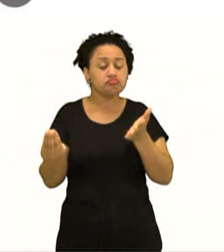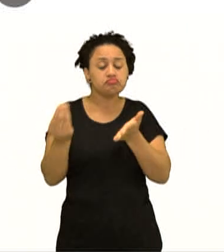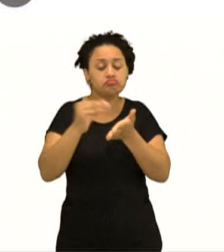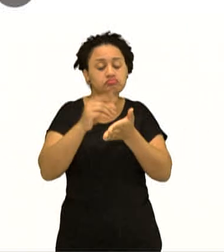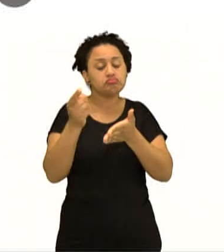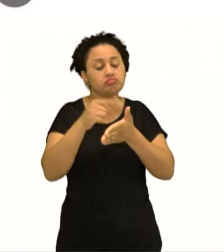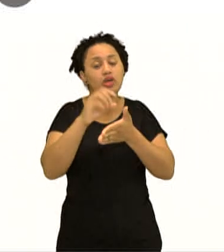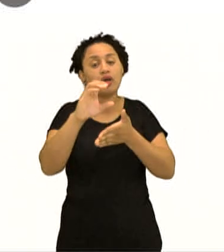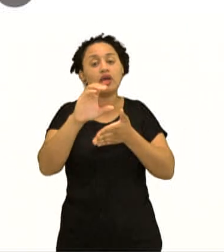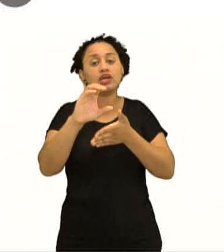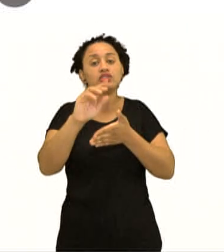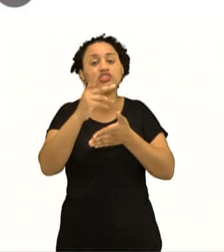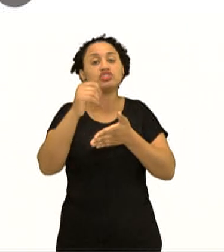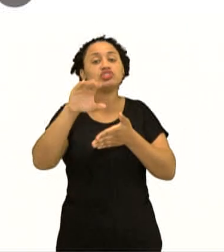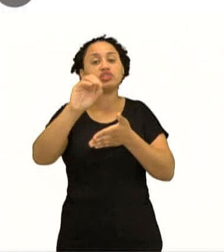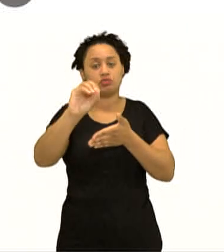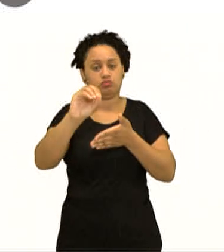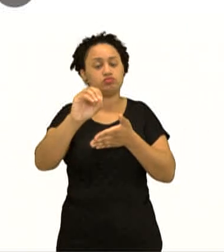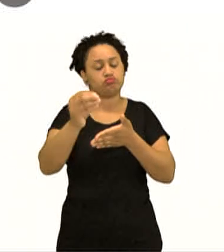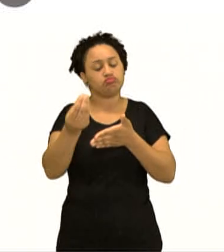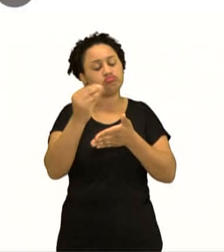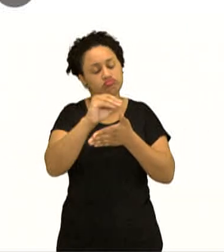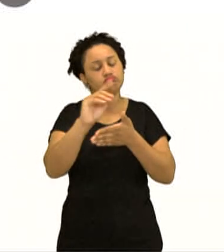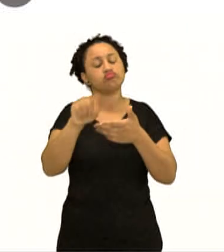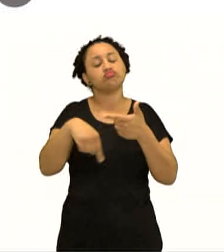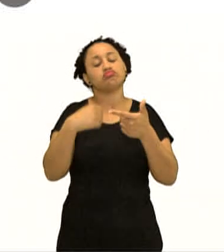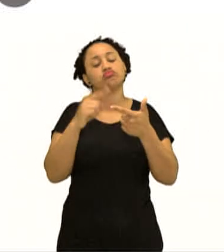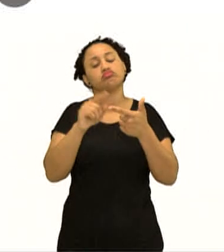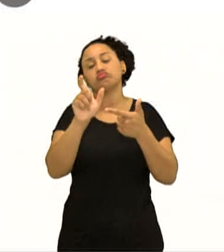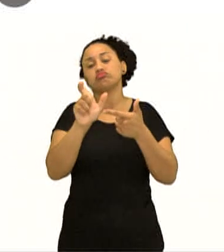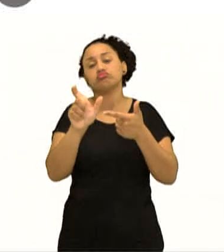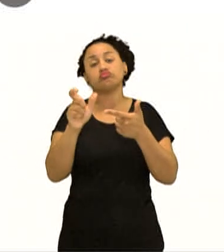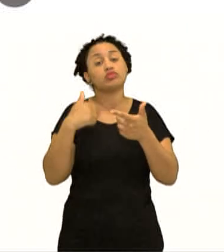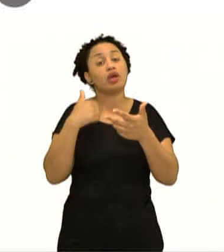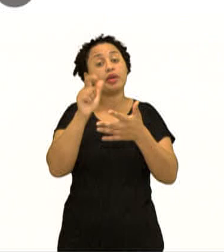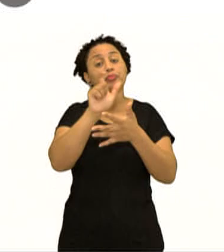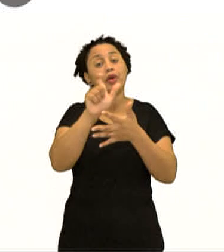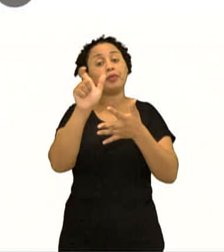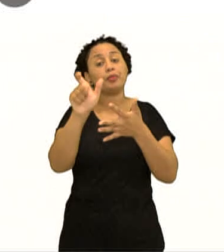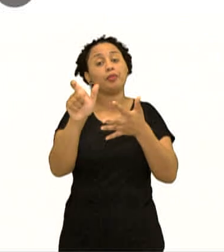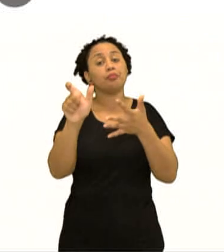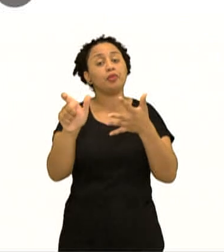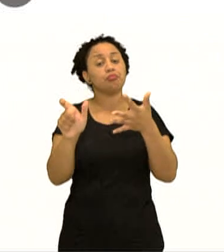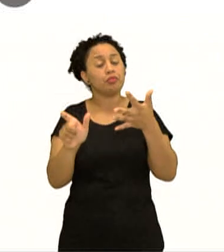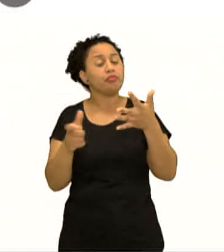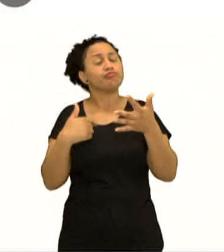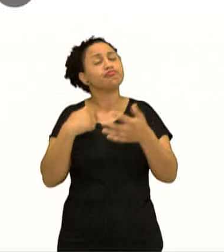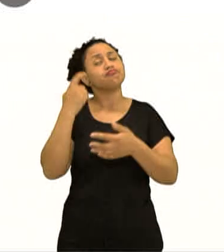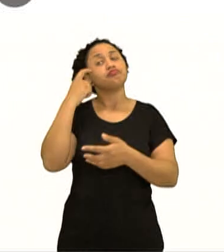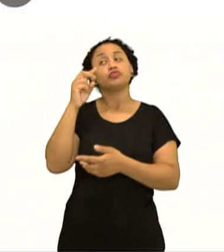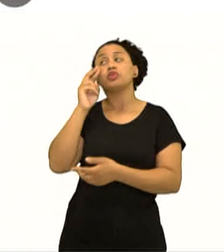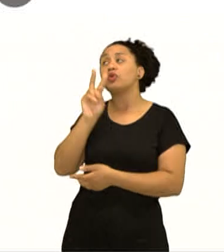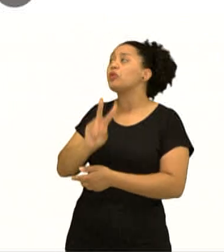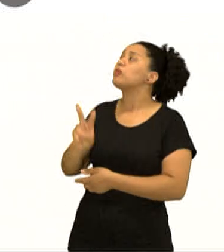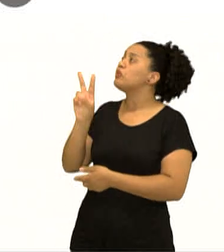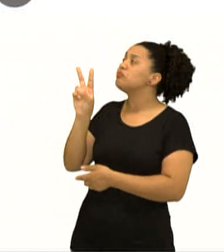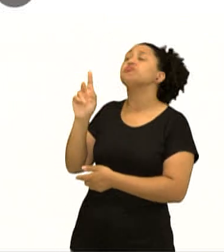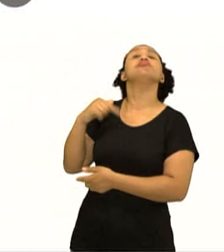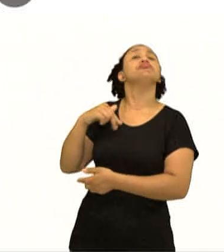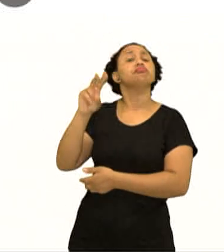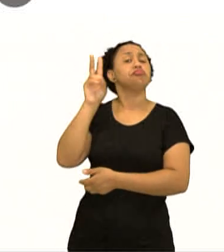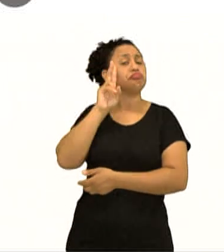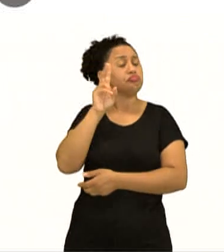eu colocaria a palavra chão. Então, coloquem algumas palavras que vêm à sua cabeça quando